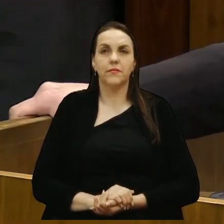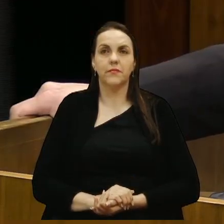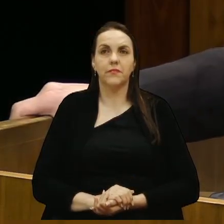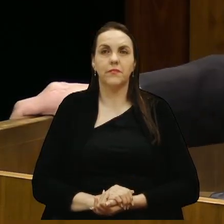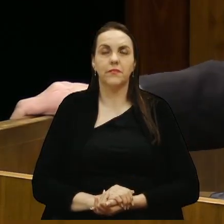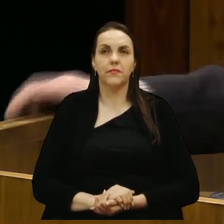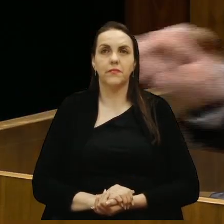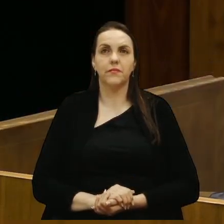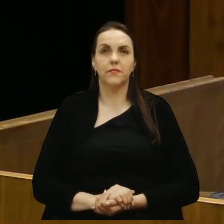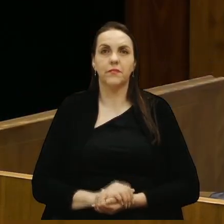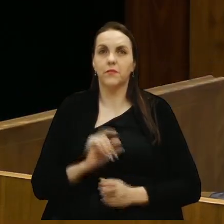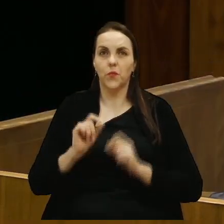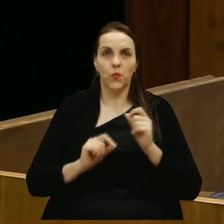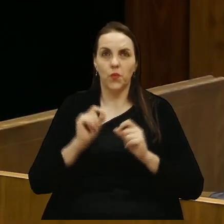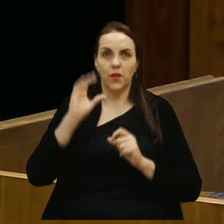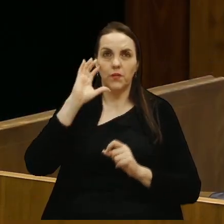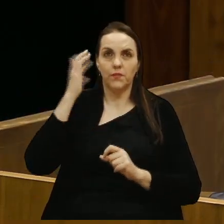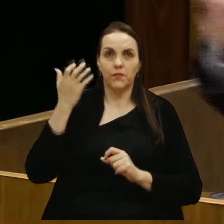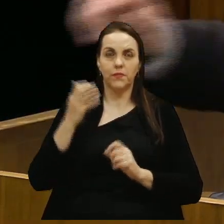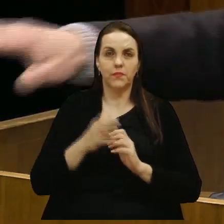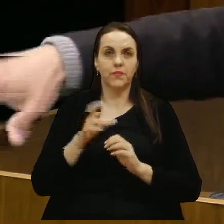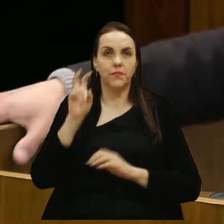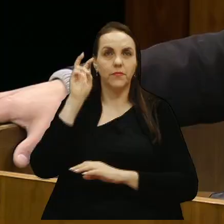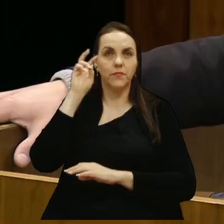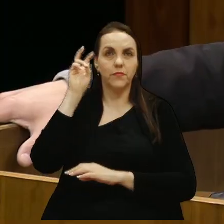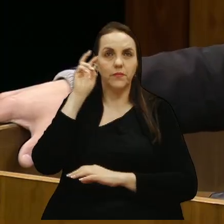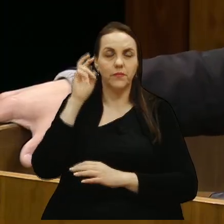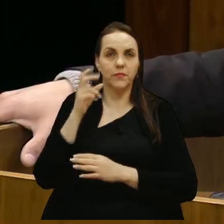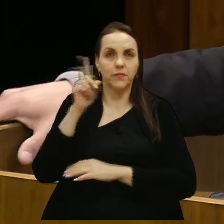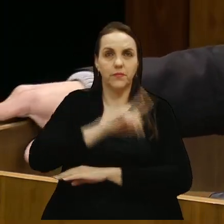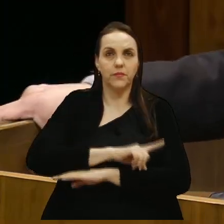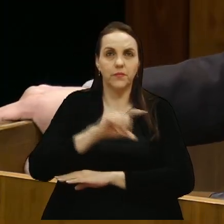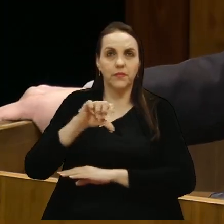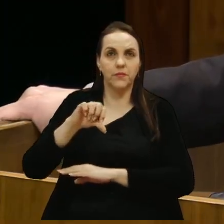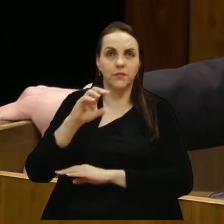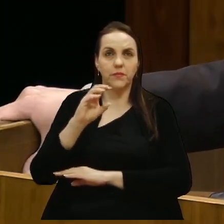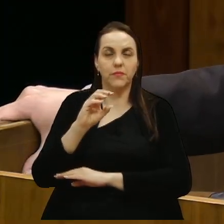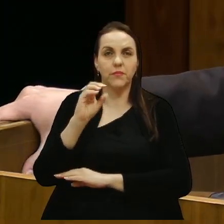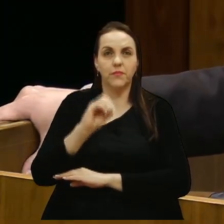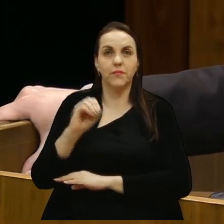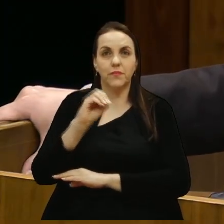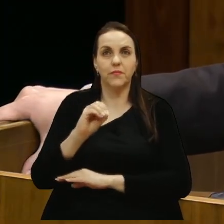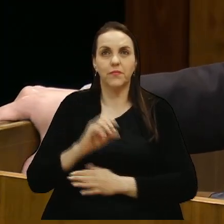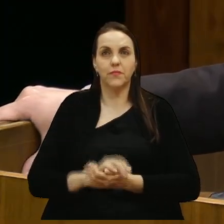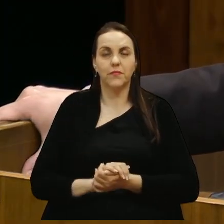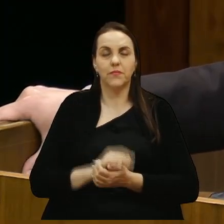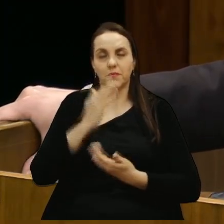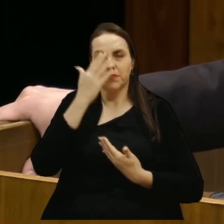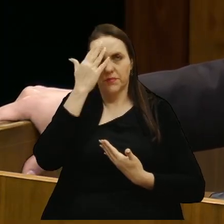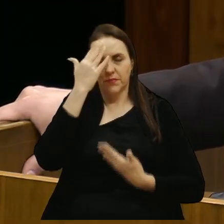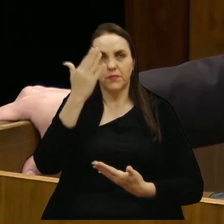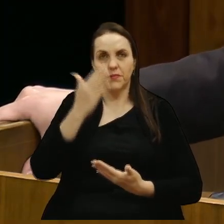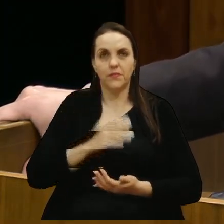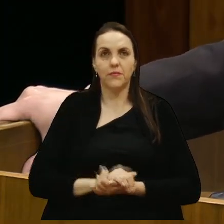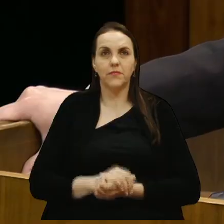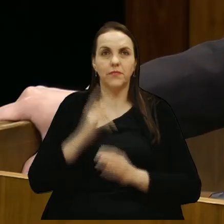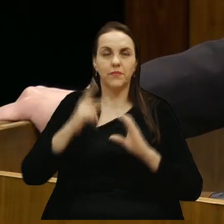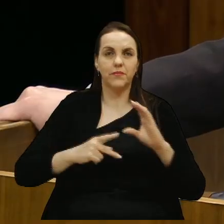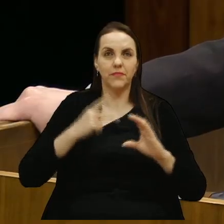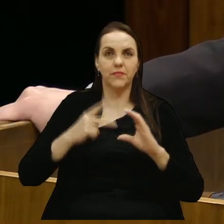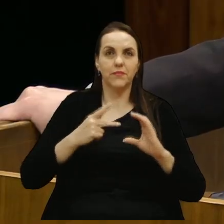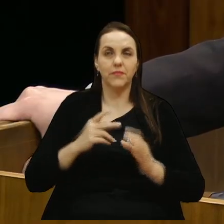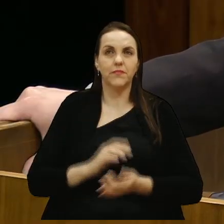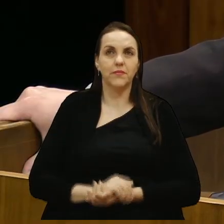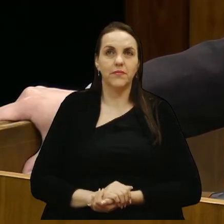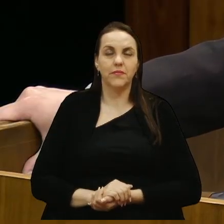Diante do ocorrido na última quinta-feira, dia 9/10, gostaria de agradecer à Câmara de